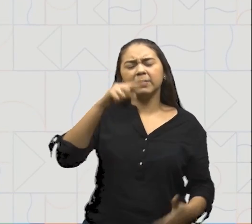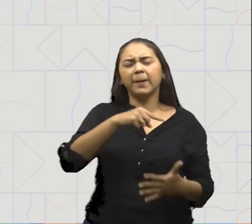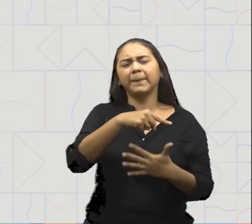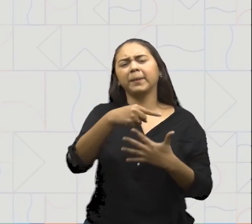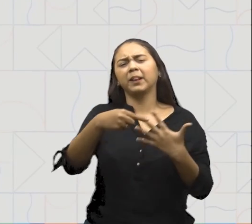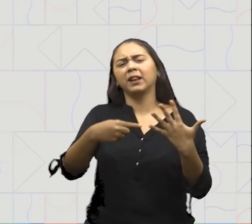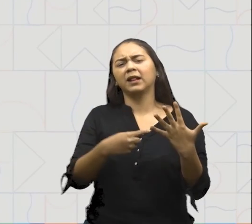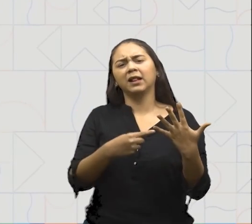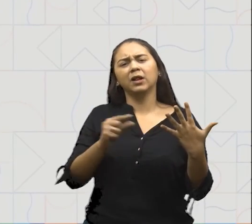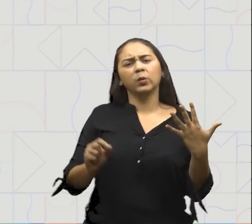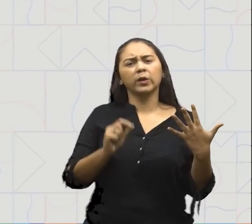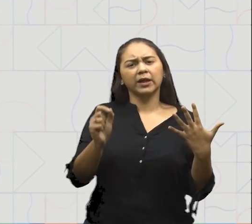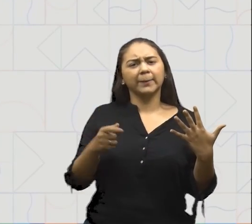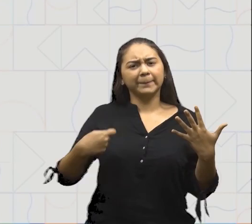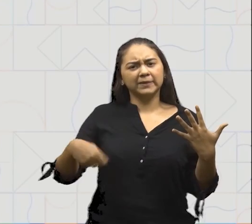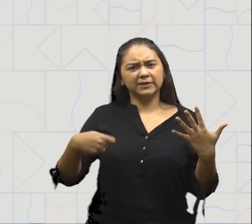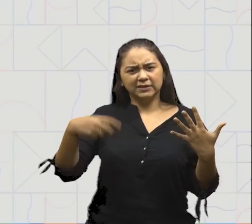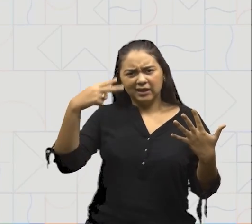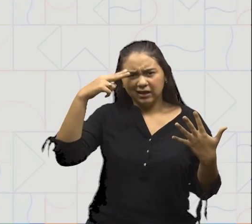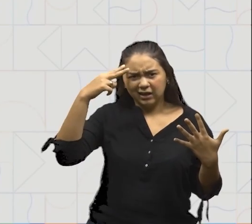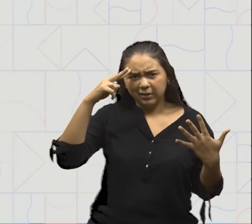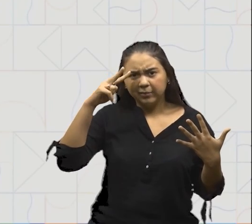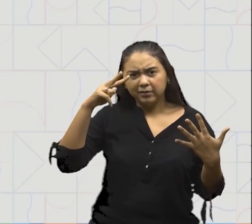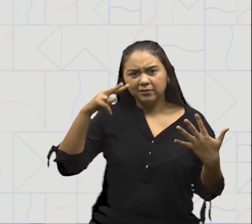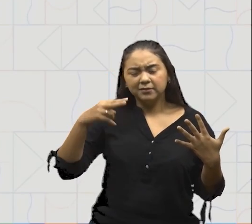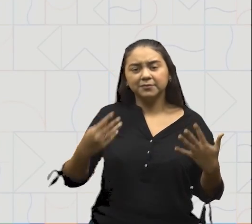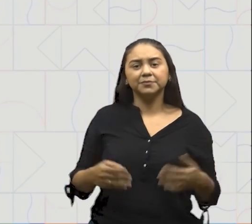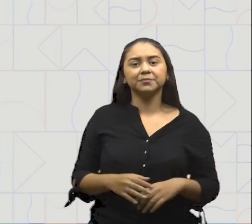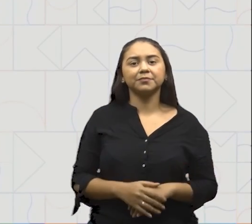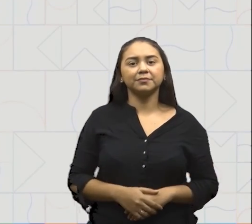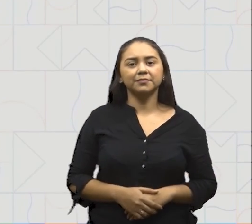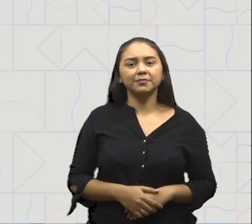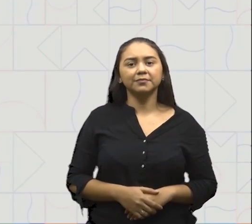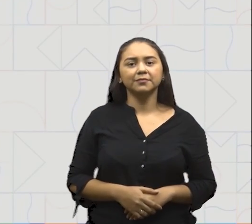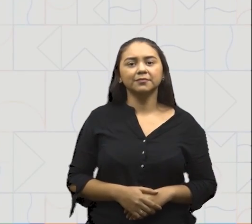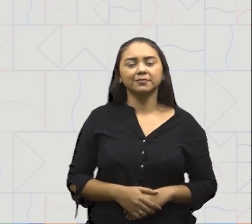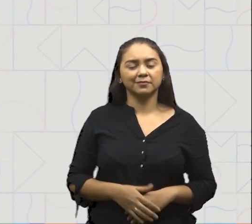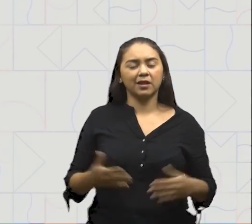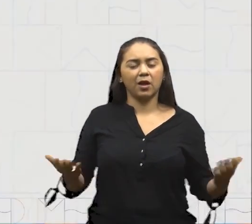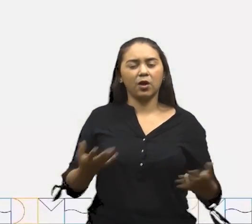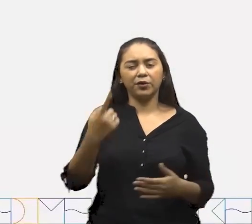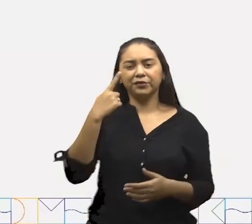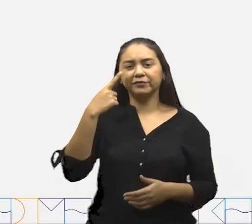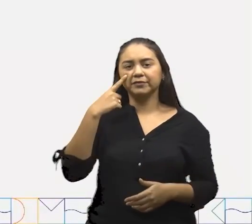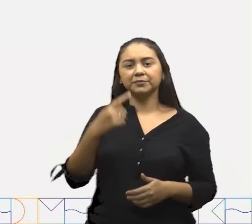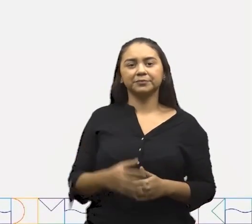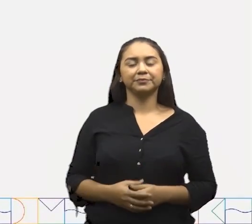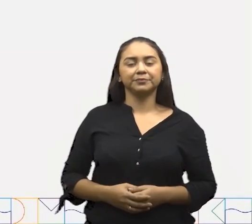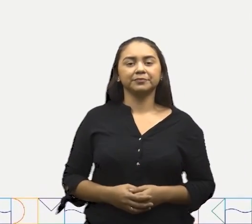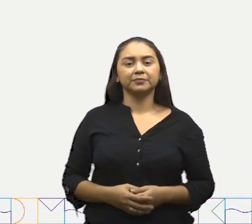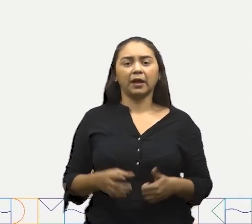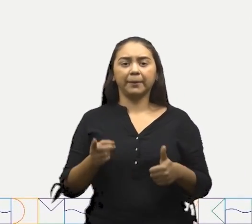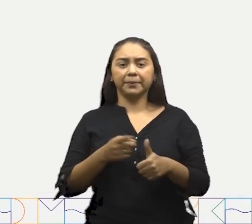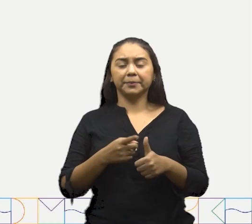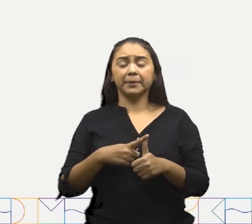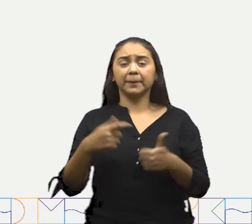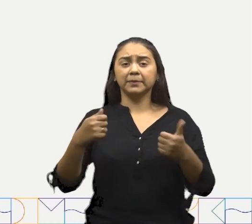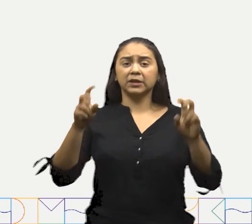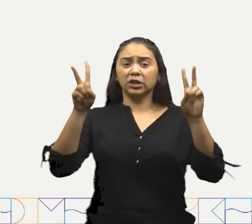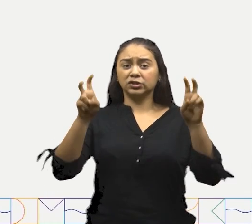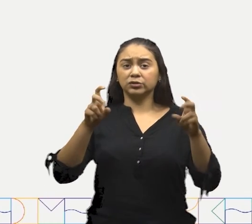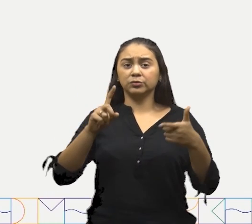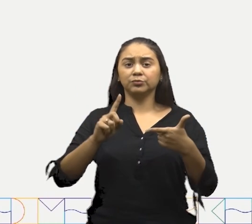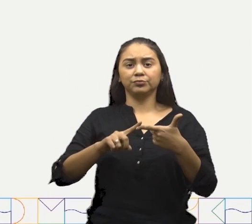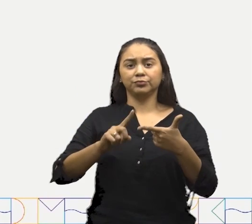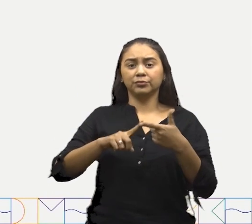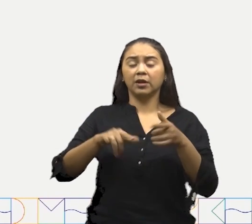todos esses 5 elementos necessários para a produção de uma notícia? Relembre-os comigo. 1. Título.